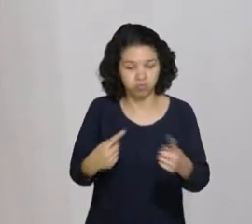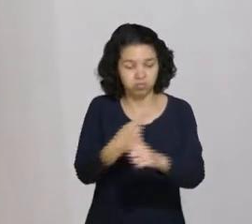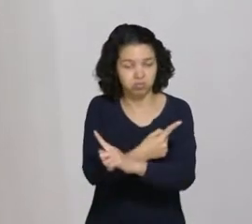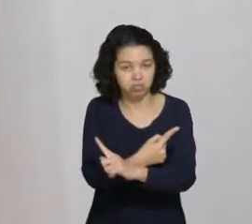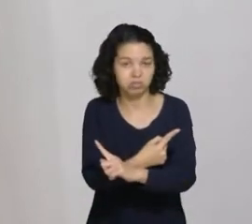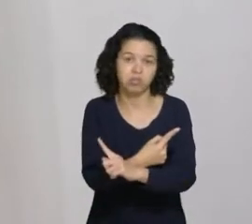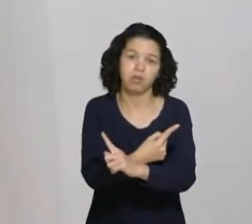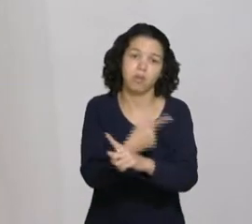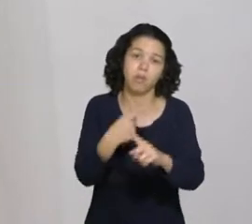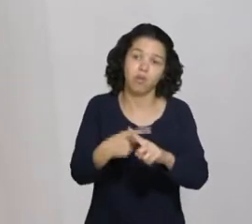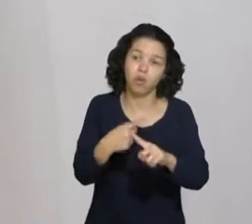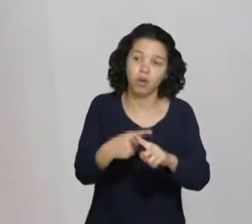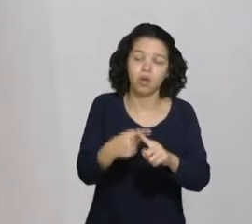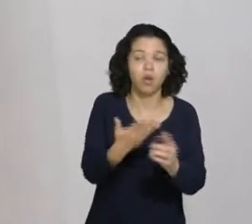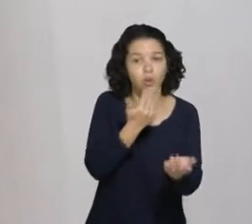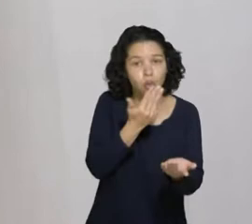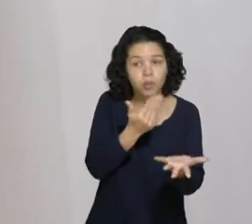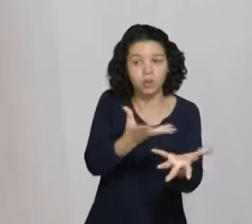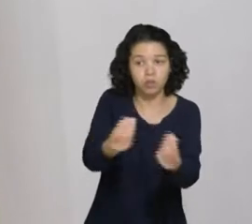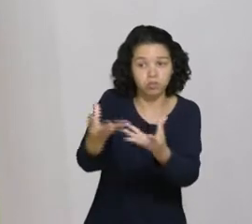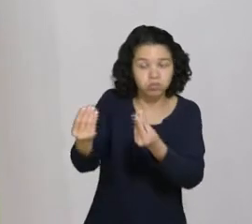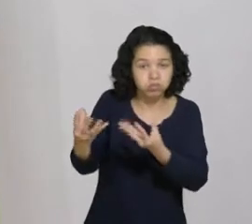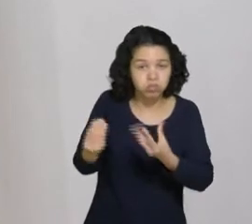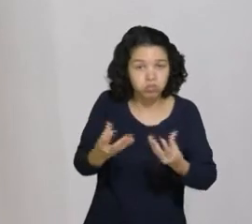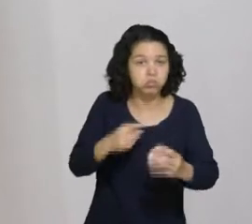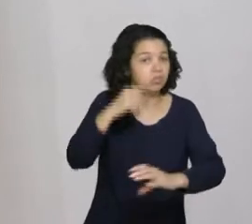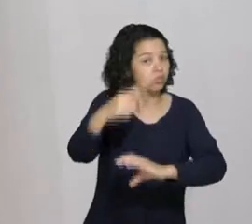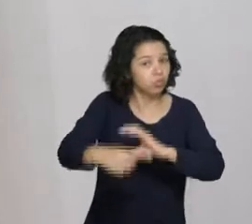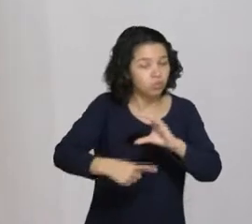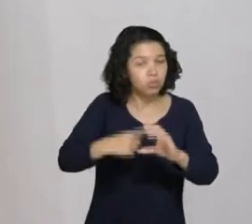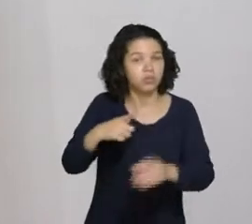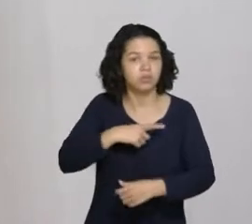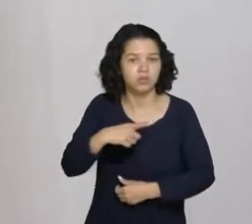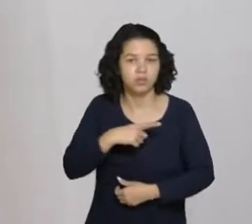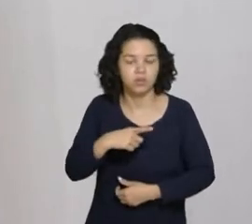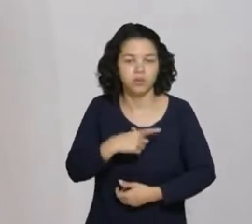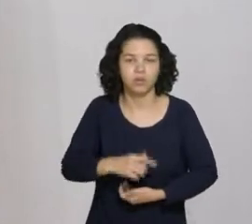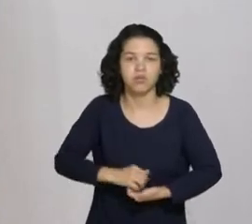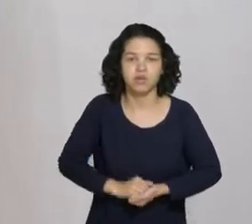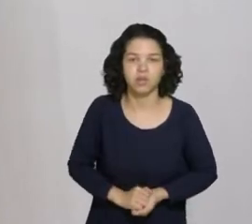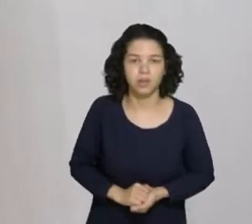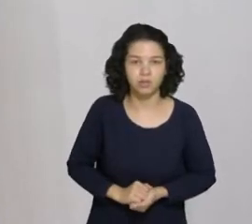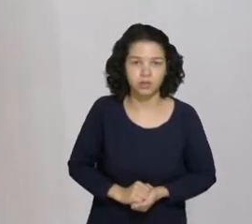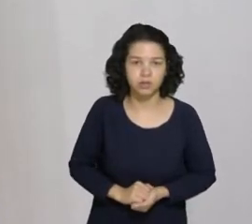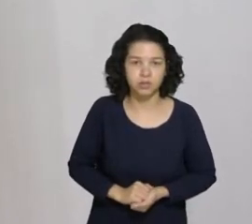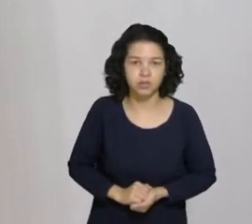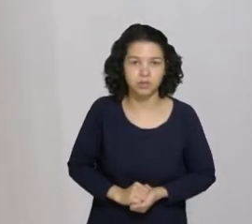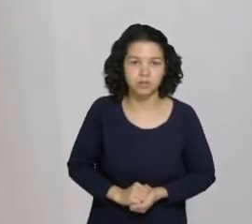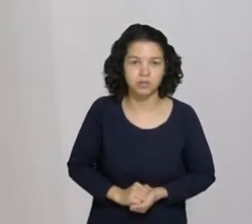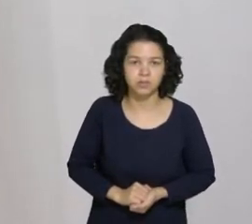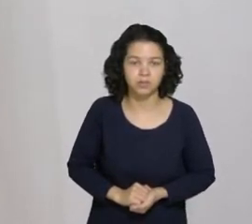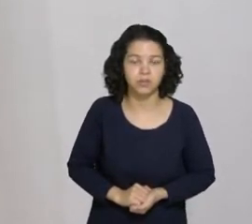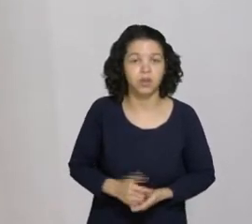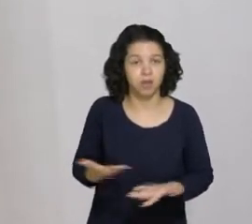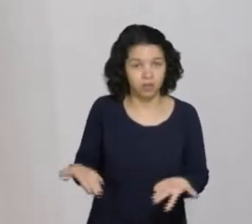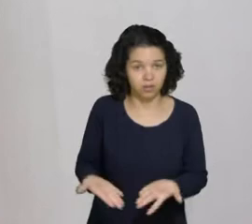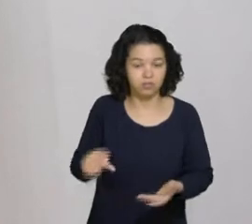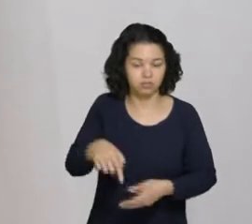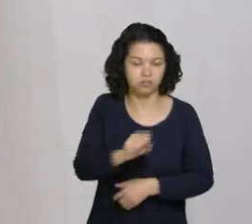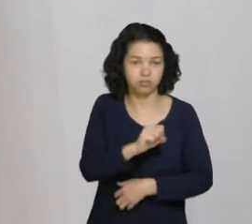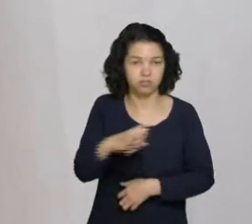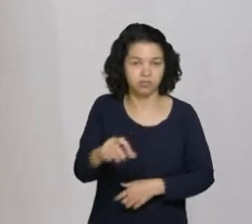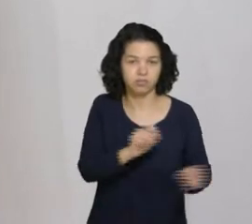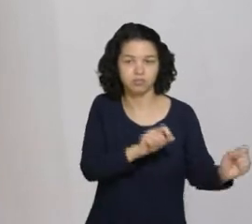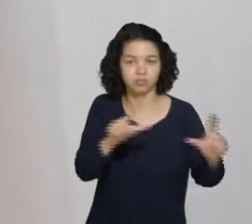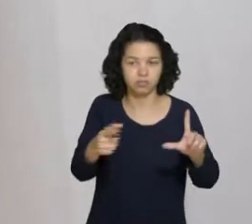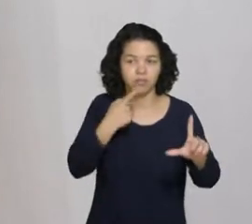da disponibilidade de alimentos do mundo EA realidade Catarinense nós vamos ver agora numa reportagem